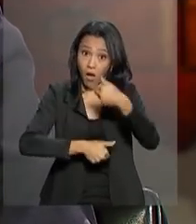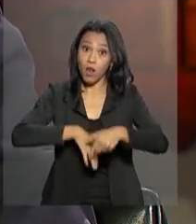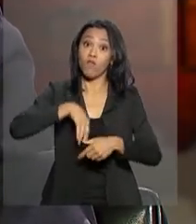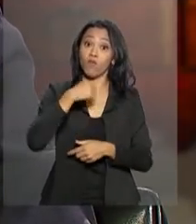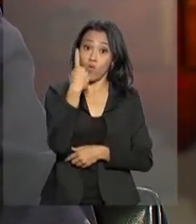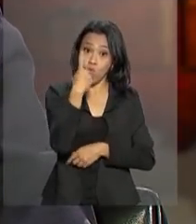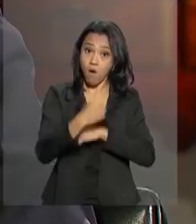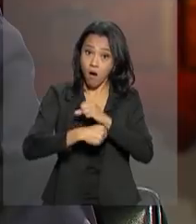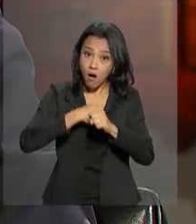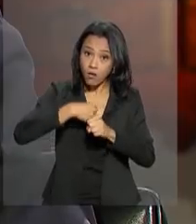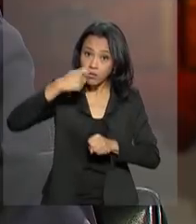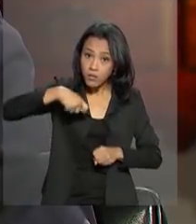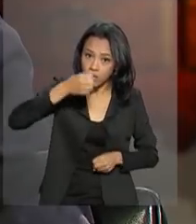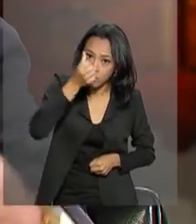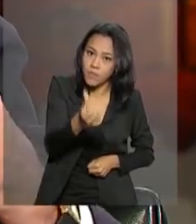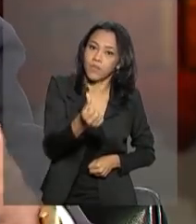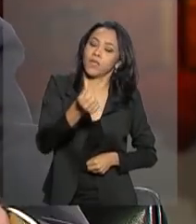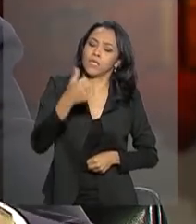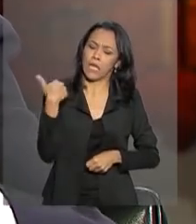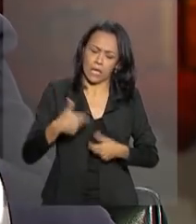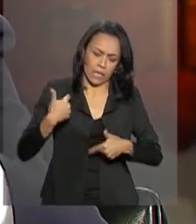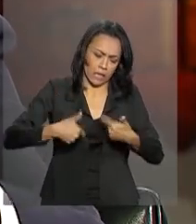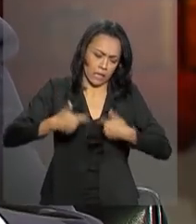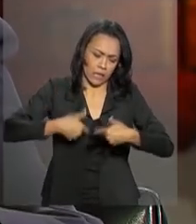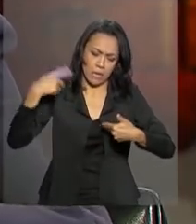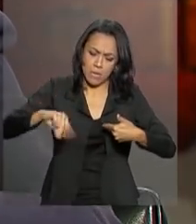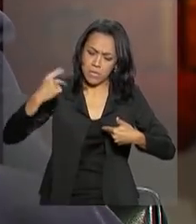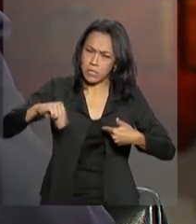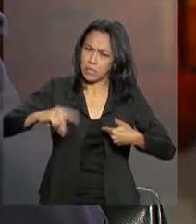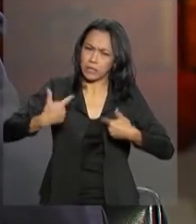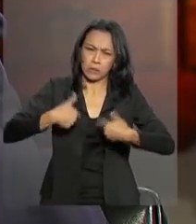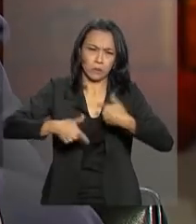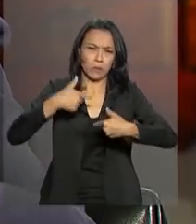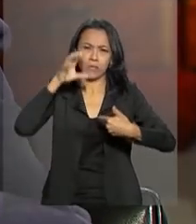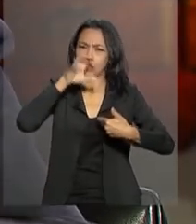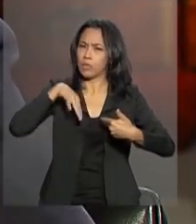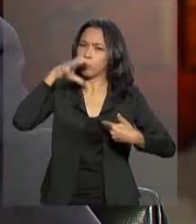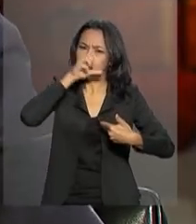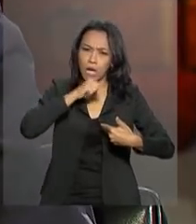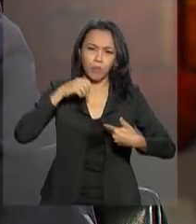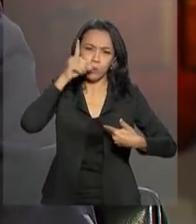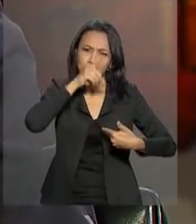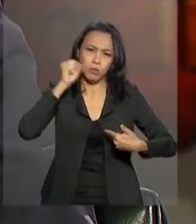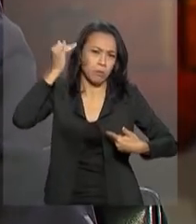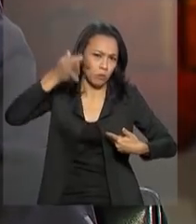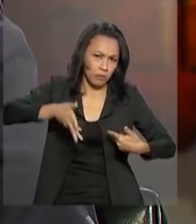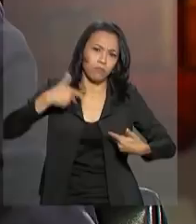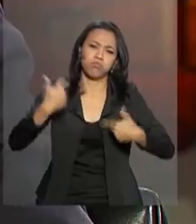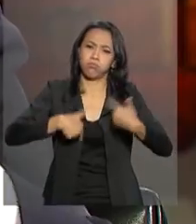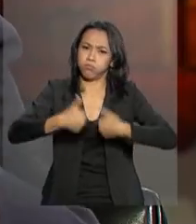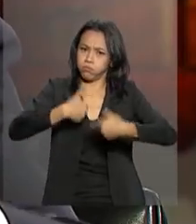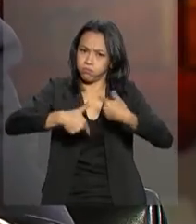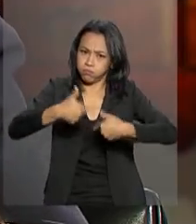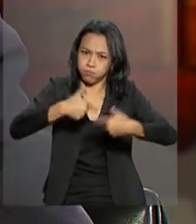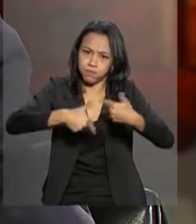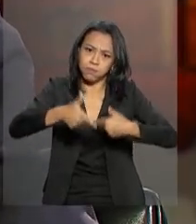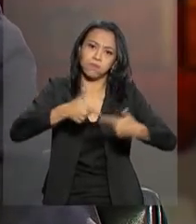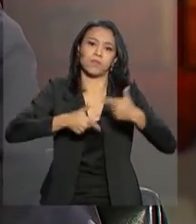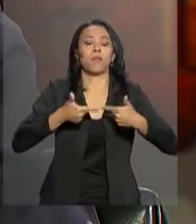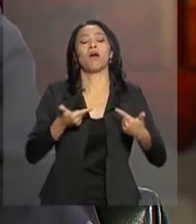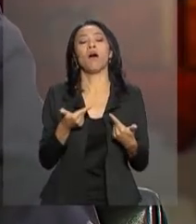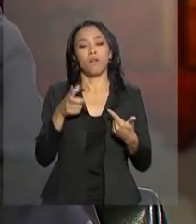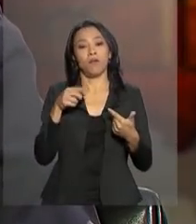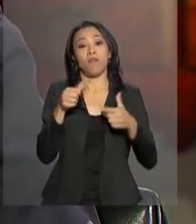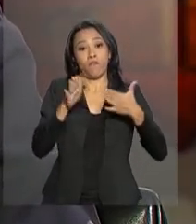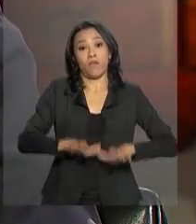é? Nós tivéssemos que trabalhar muitas vezes de madrugada e muitas vezes nos sábados e domingos. Nós ficávamos aqui